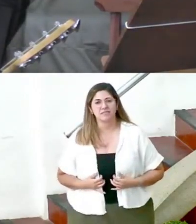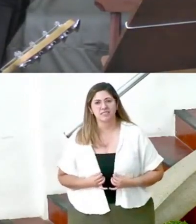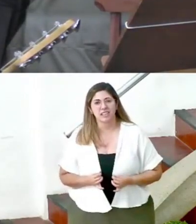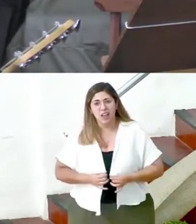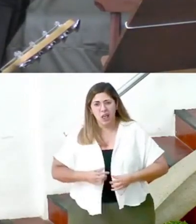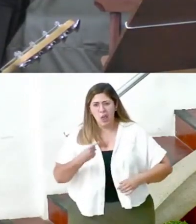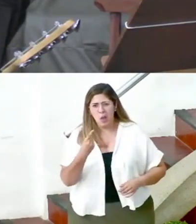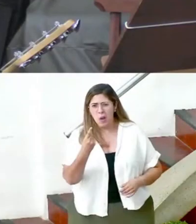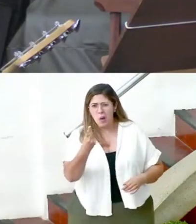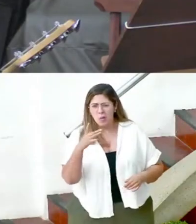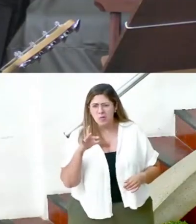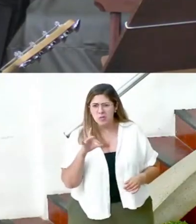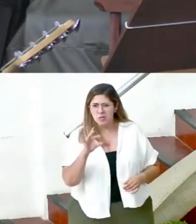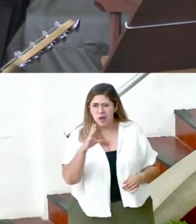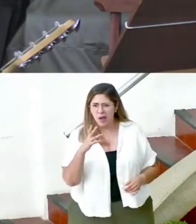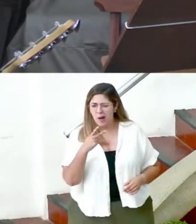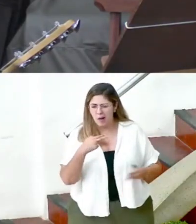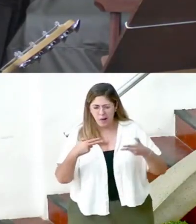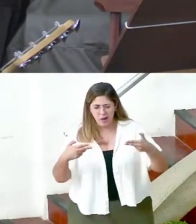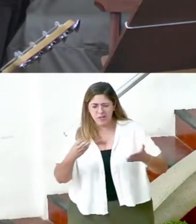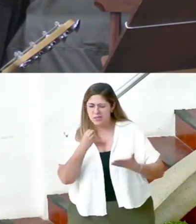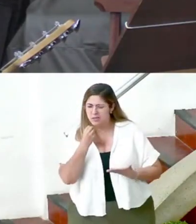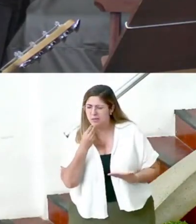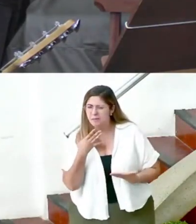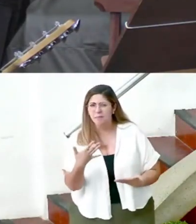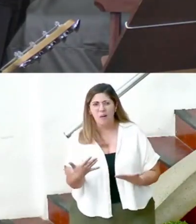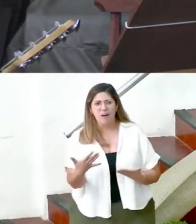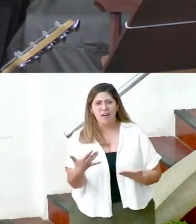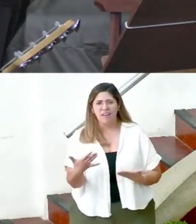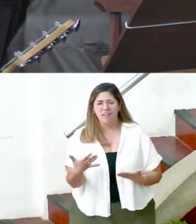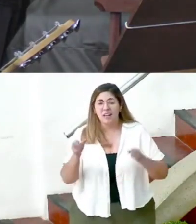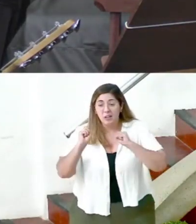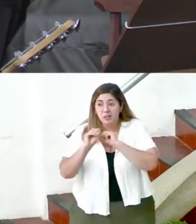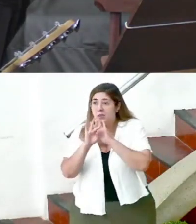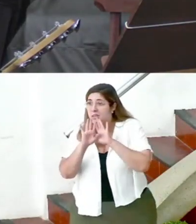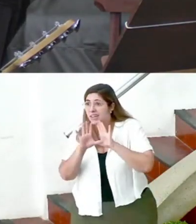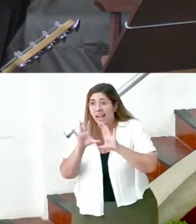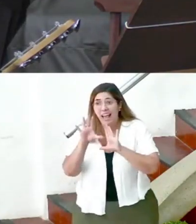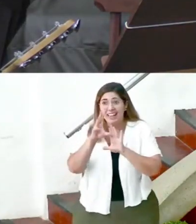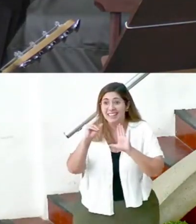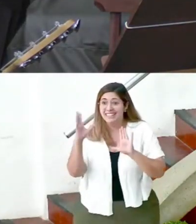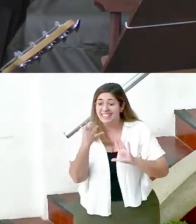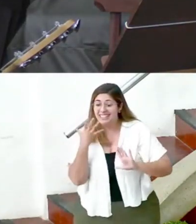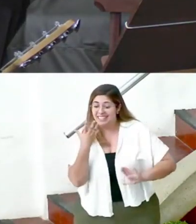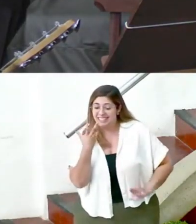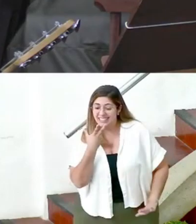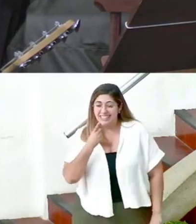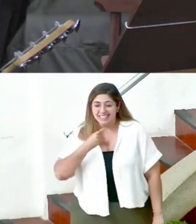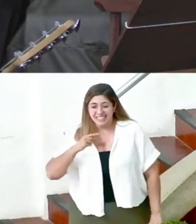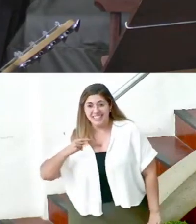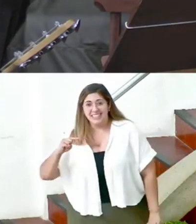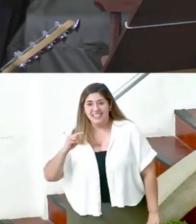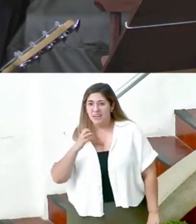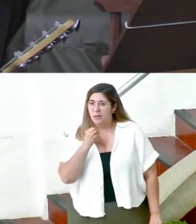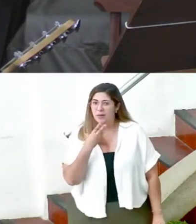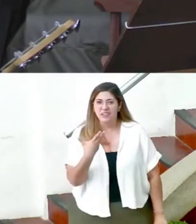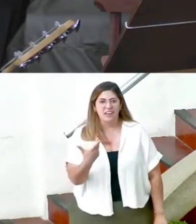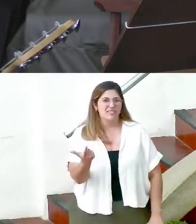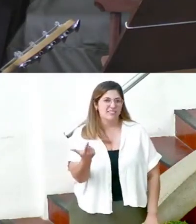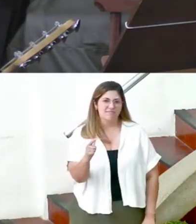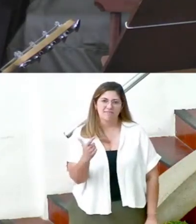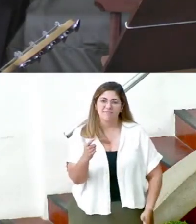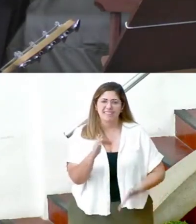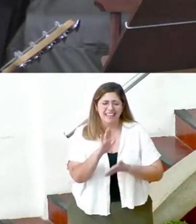um versículo na Bíblia, para tentar provar a Deus que a salvação foi conseguida por nós, por nossa bondade, por nossos